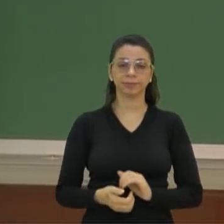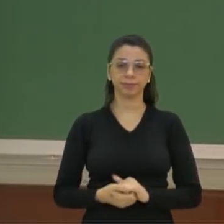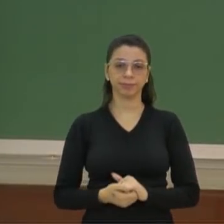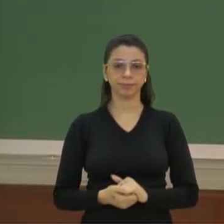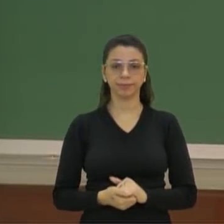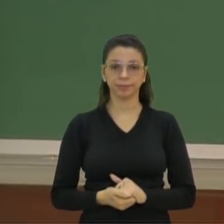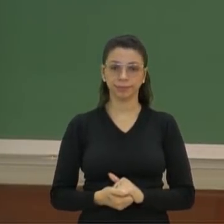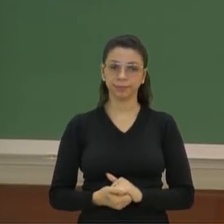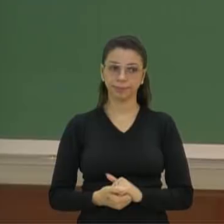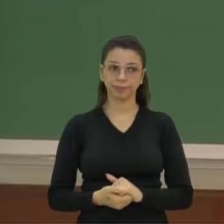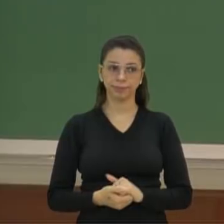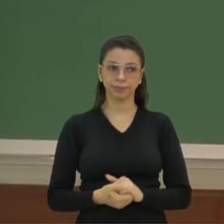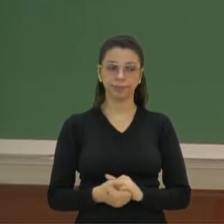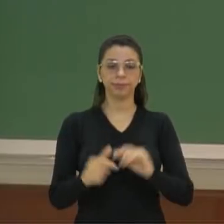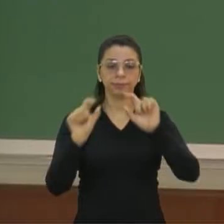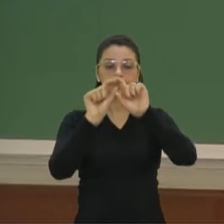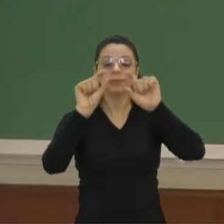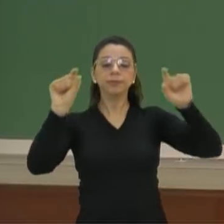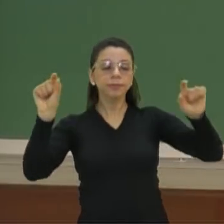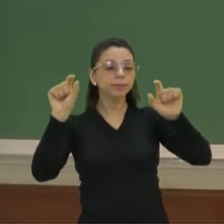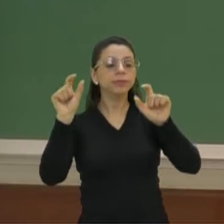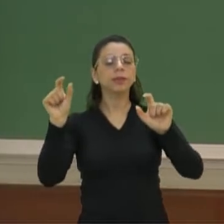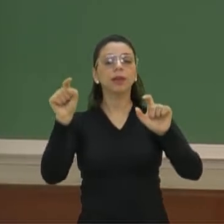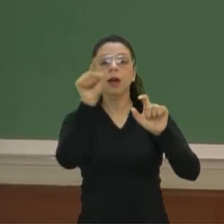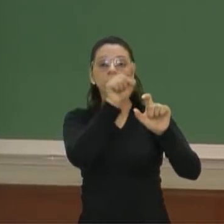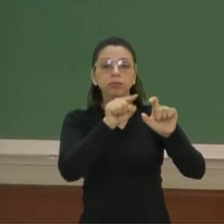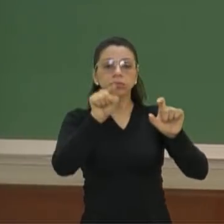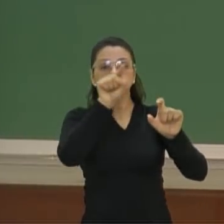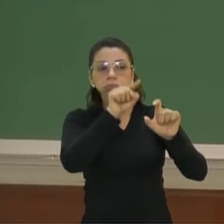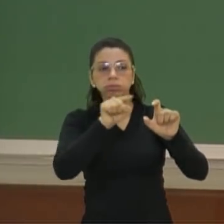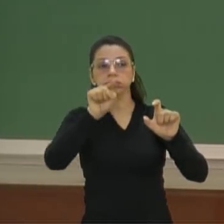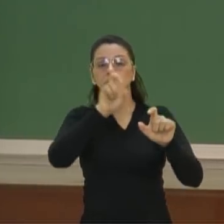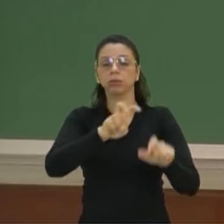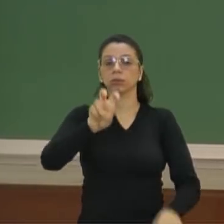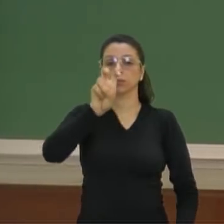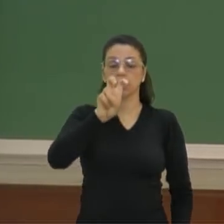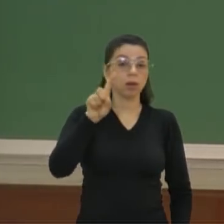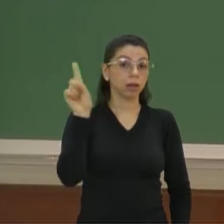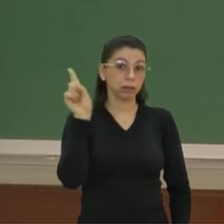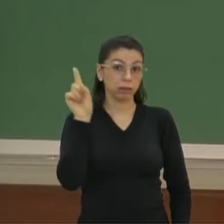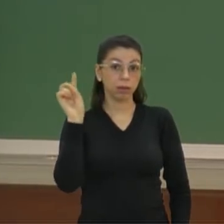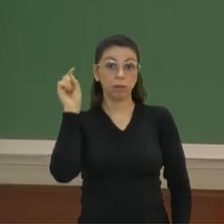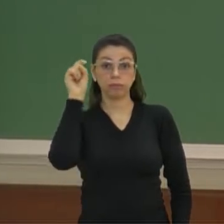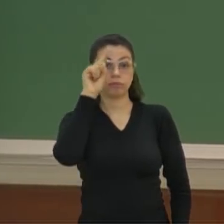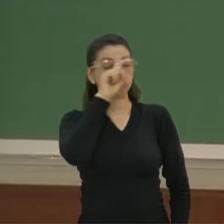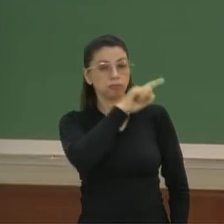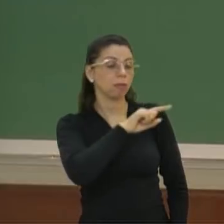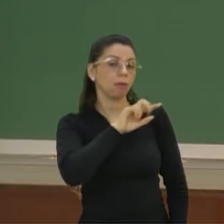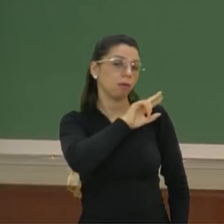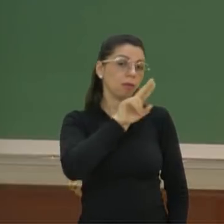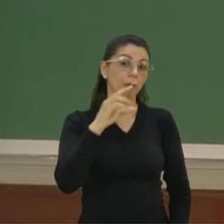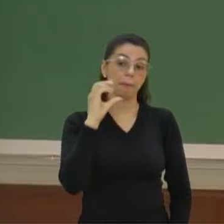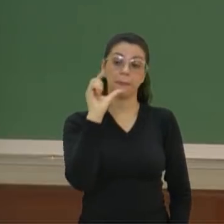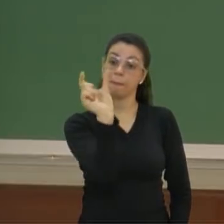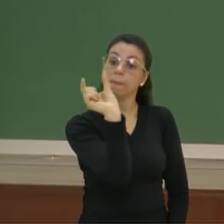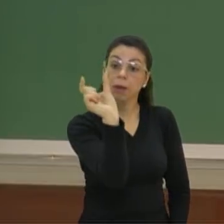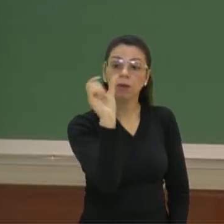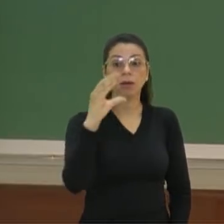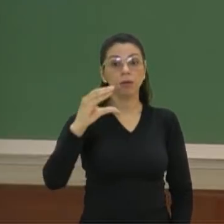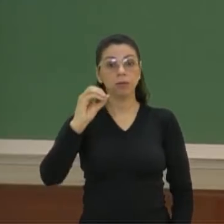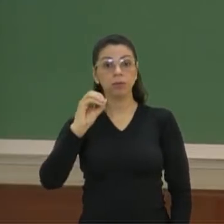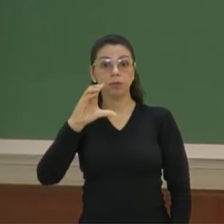Opa! Estimulação dos mecanorreceptores. Ah, Fabiana, eu tive dificuldade nessa porque não estava escrito a palavra